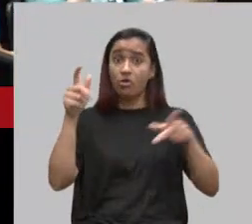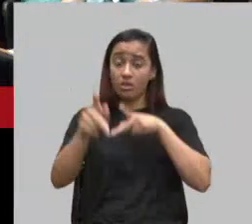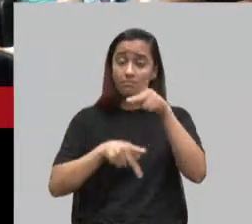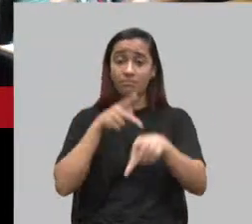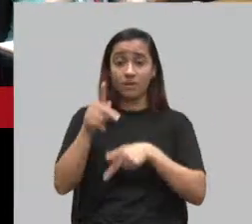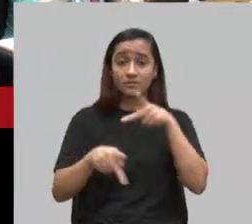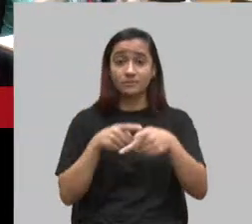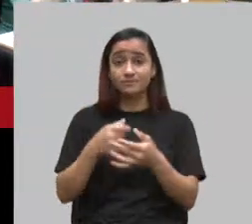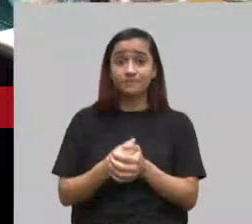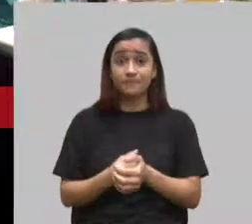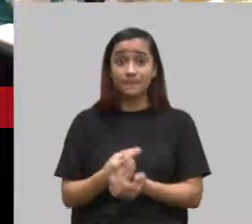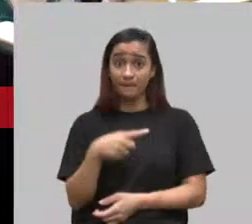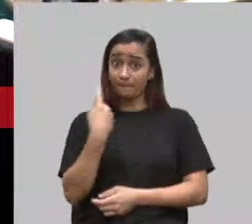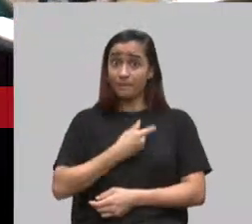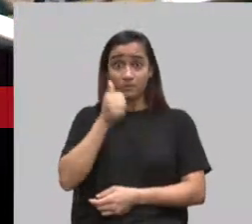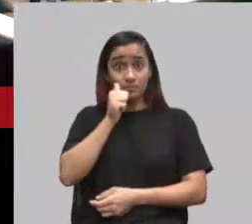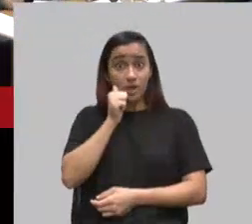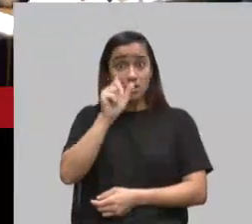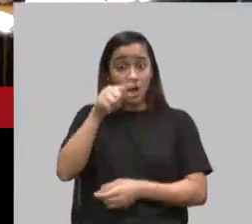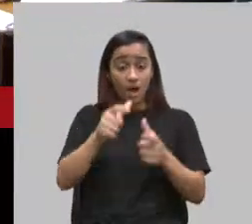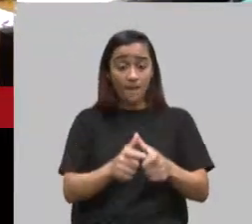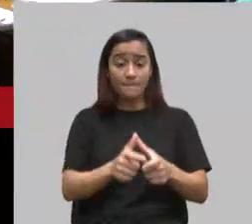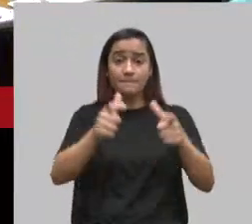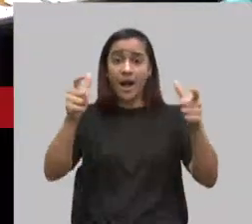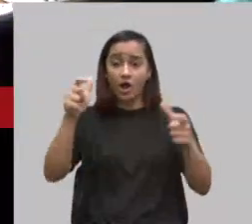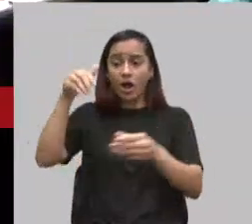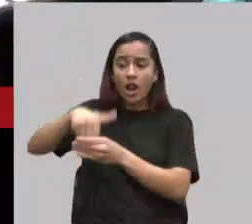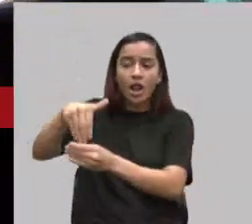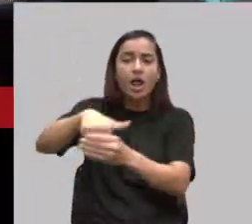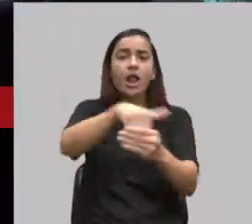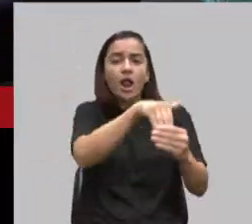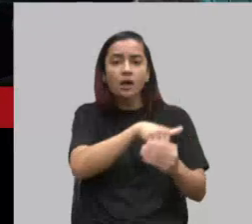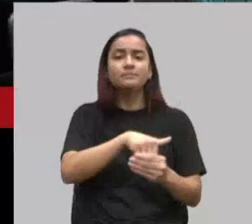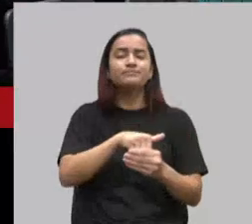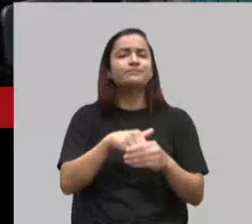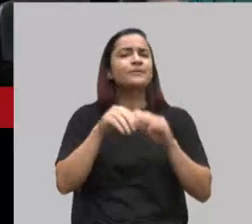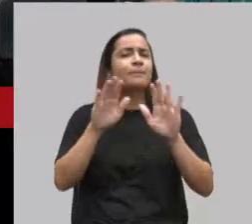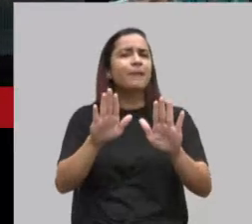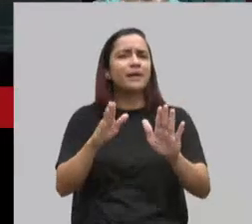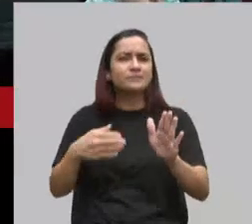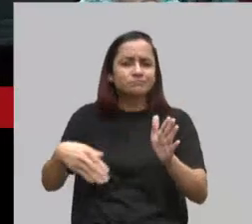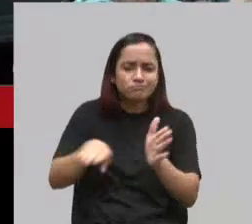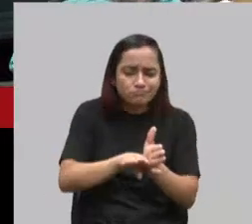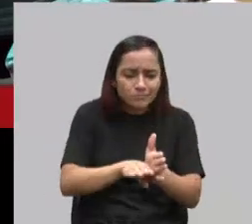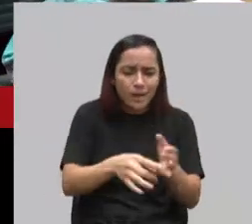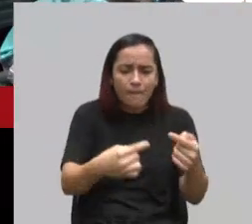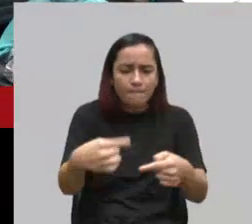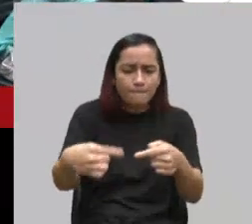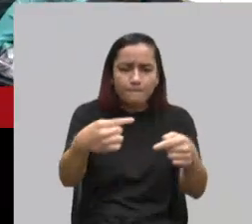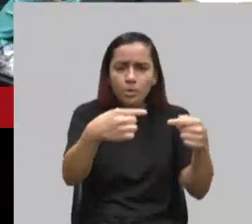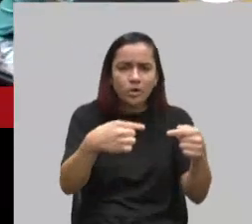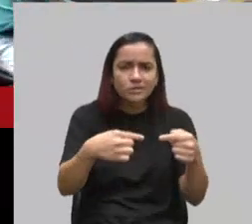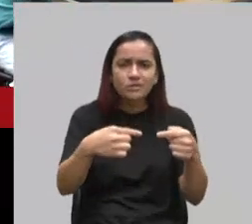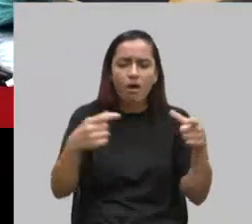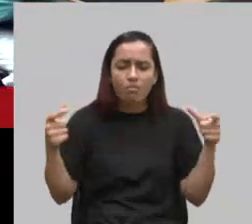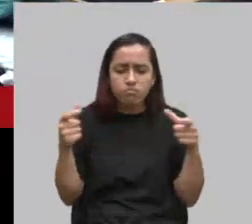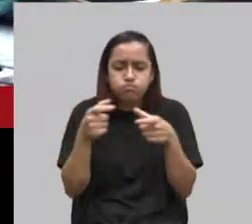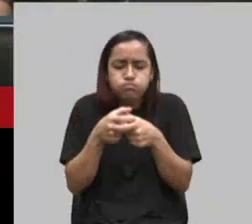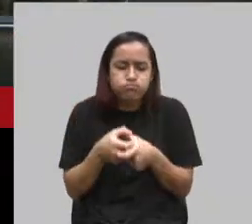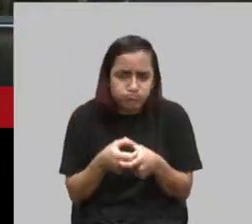nós somos a maioria do eleitorado mas quando chega na política nós temos uma subrepresentadas